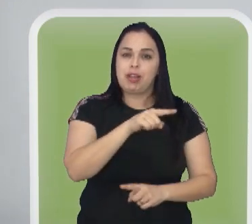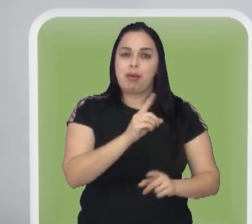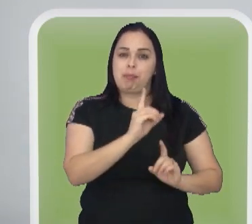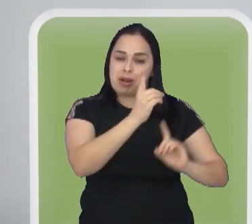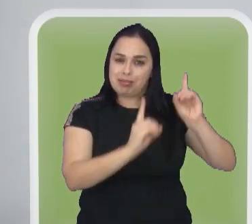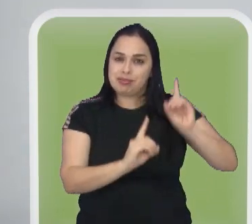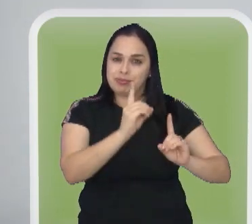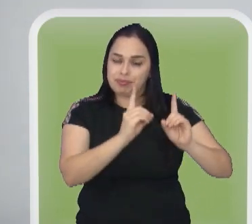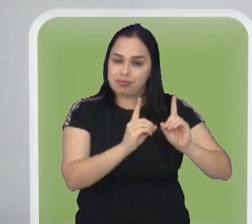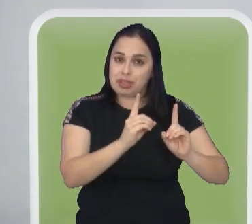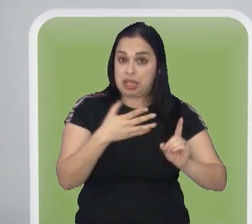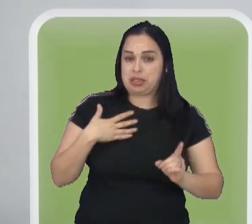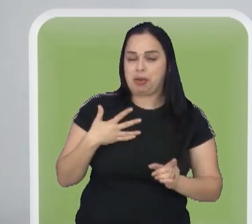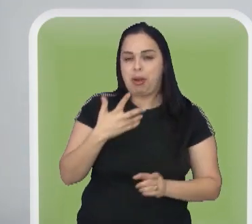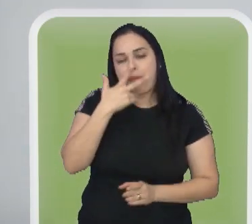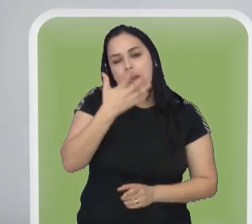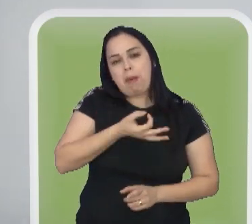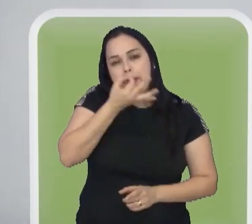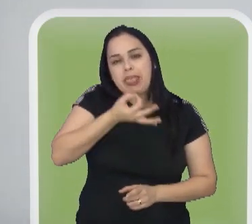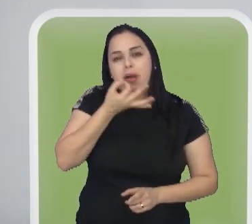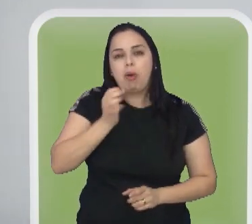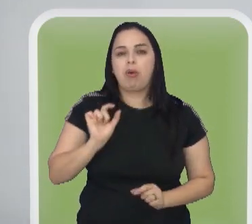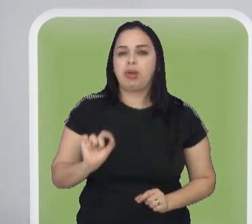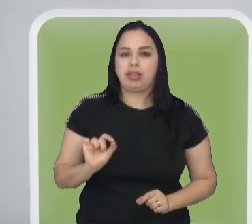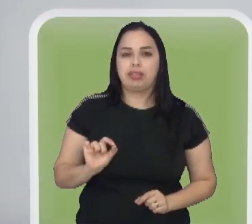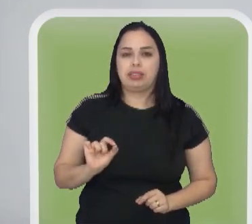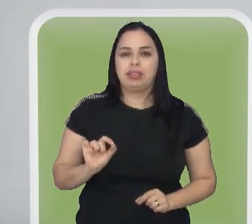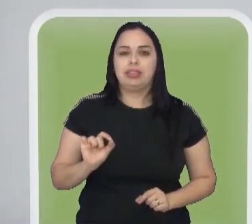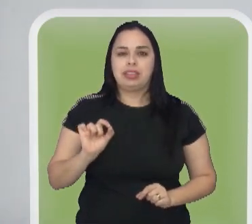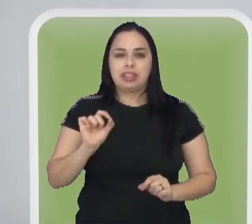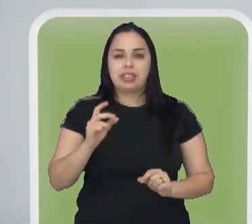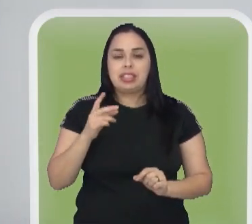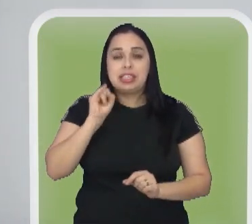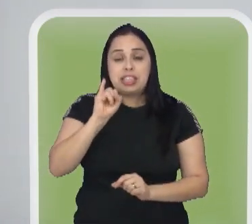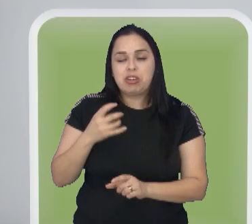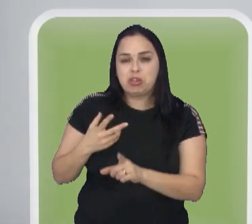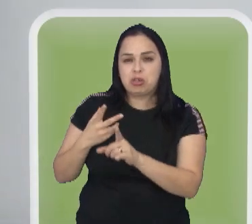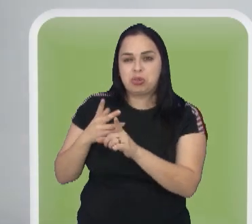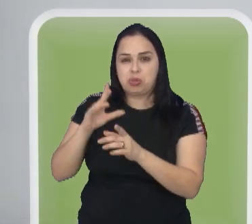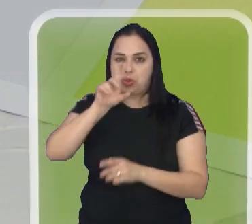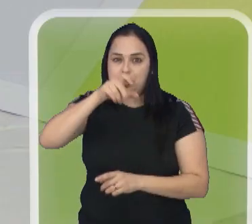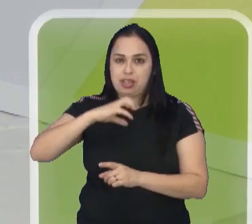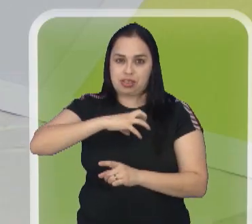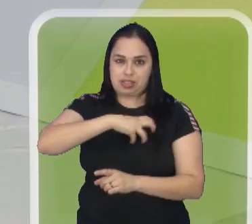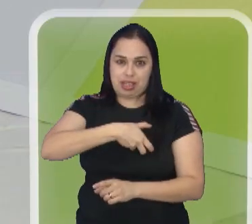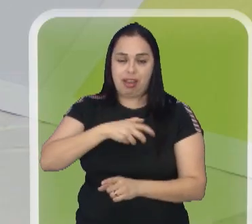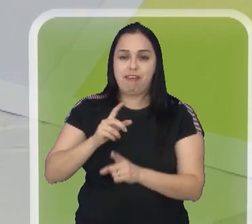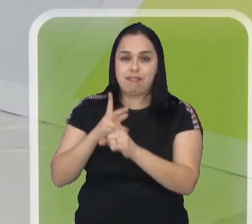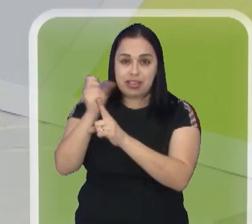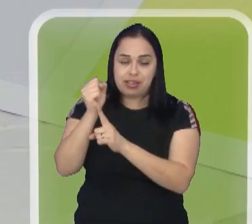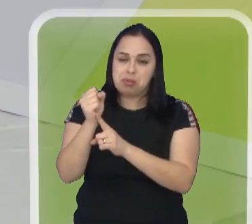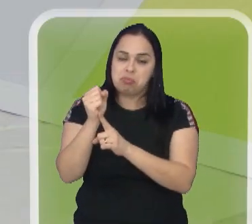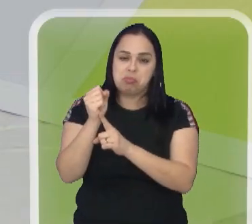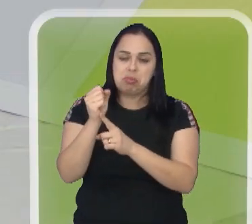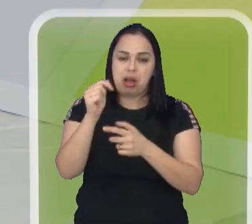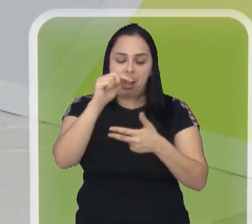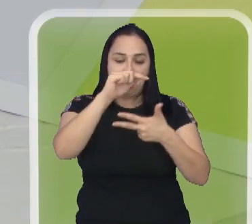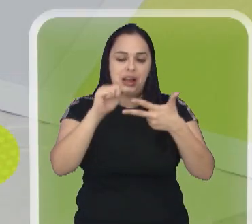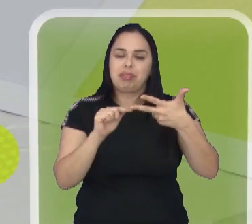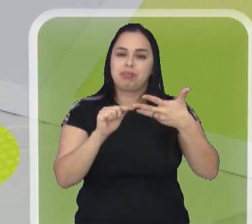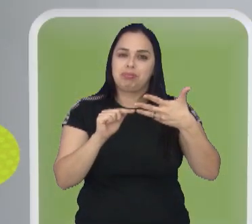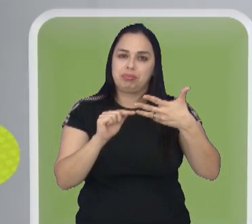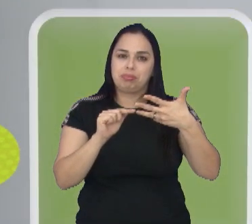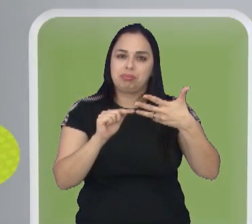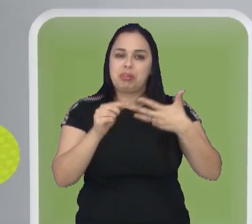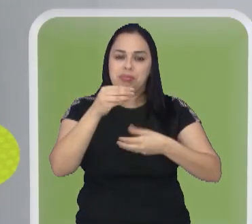vai, eu acho, né, não vai pesar tanto caso o São José vença o jogo. Próxima e decisiva rodada acontecendo amanhã,